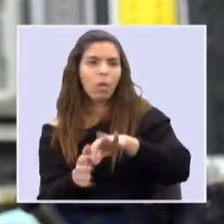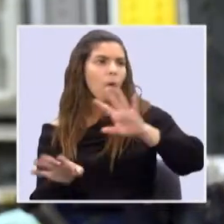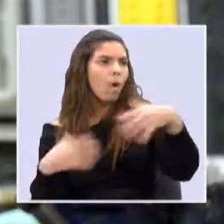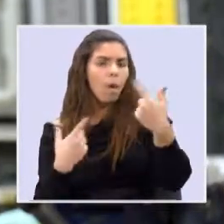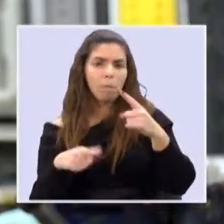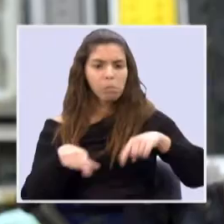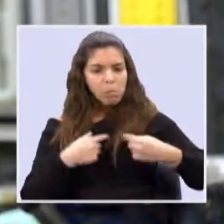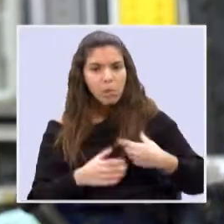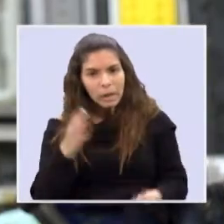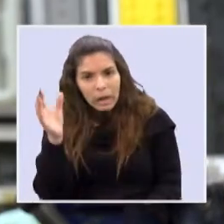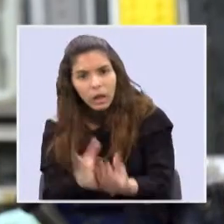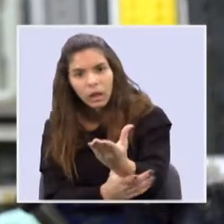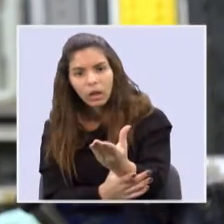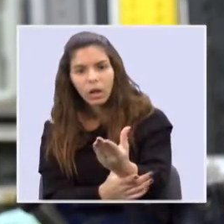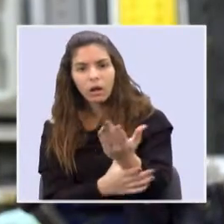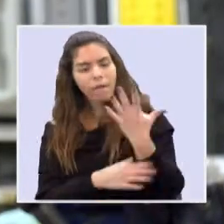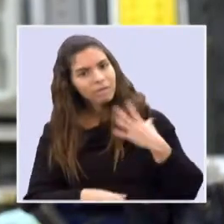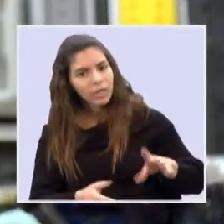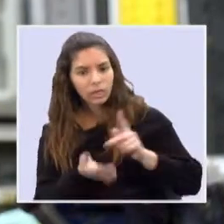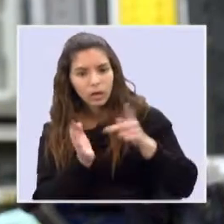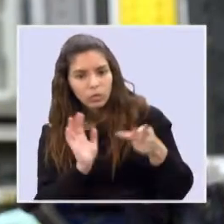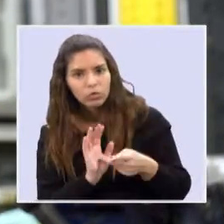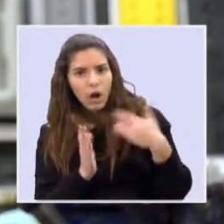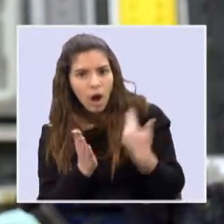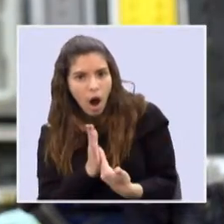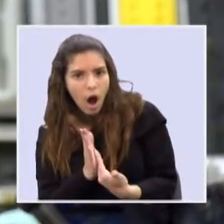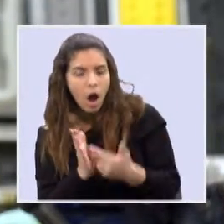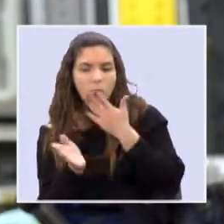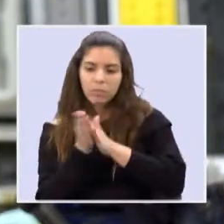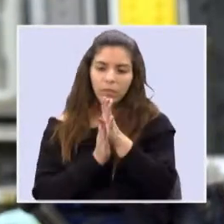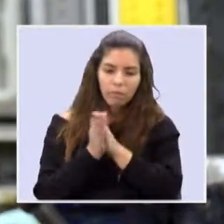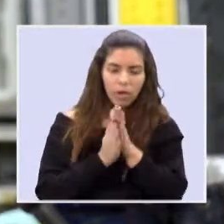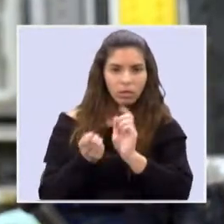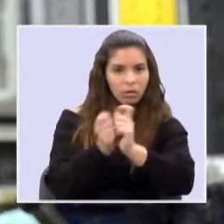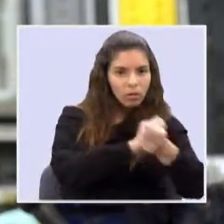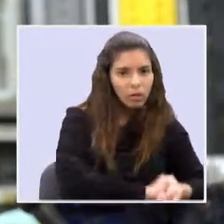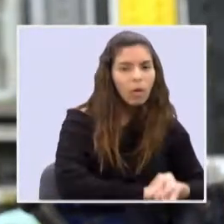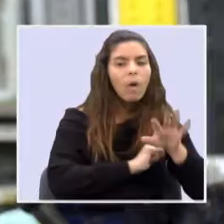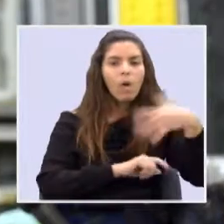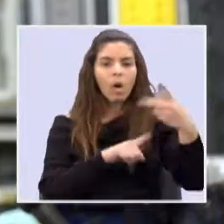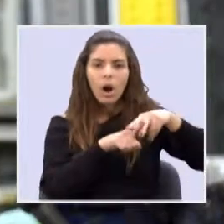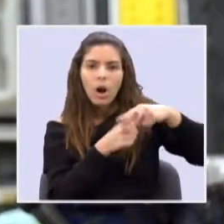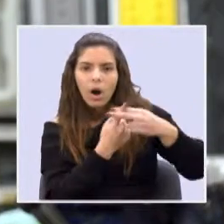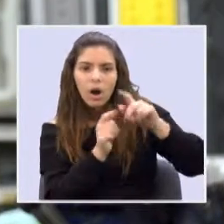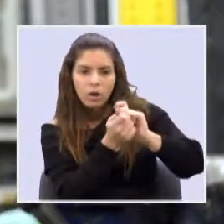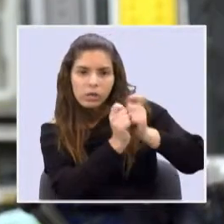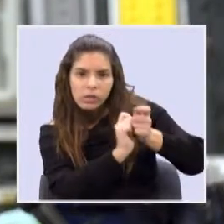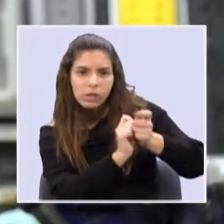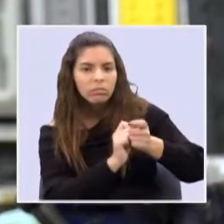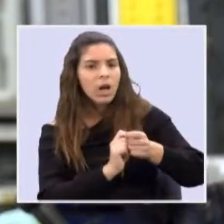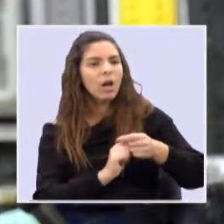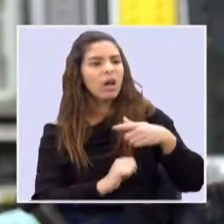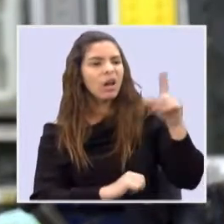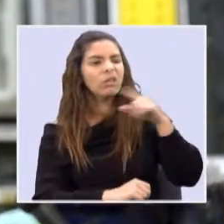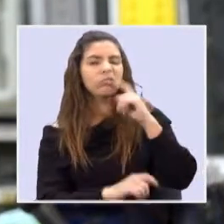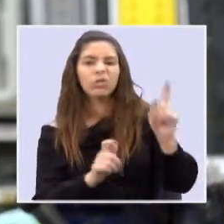tecnologia para determinado tipo de tecnologia para fazer aquilo que eu quero? Será que é possível reparar, por exemplo,